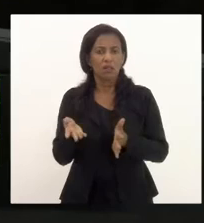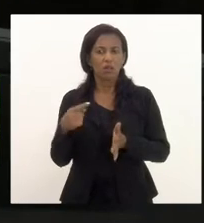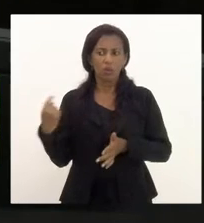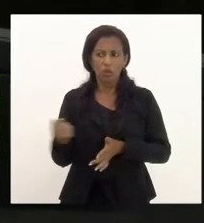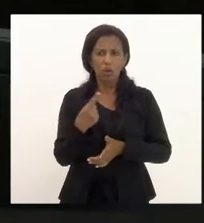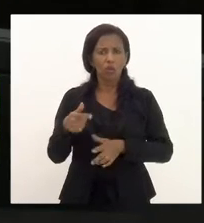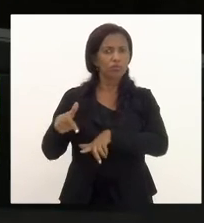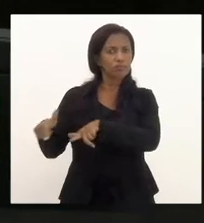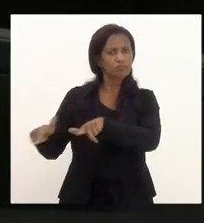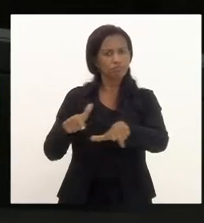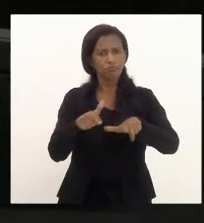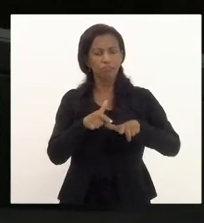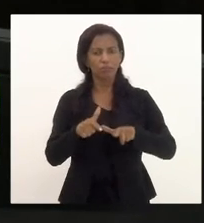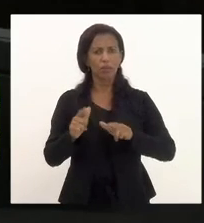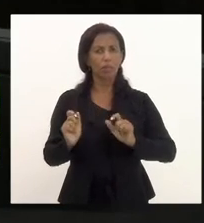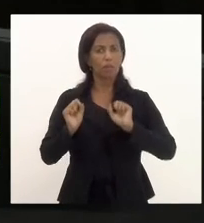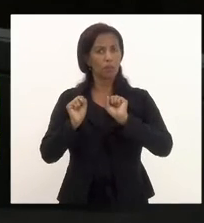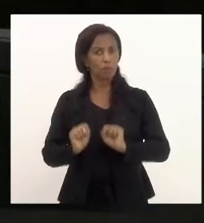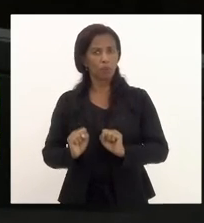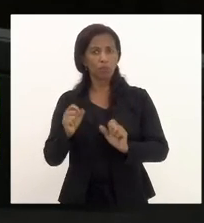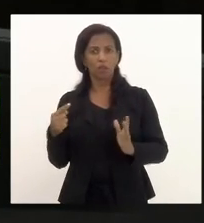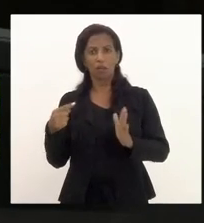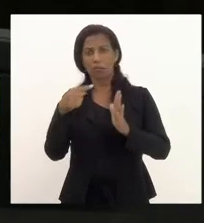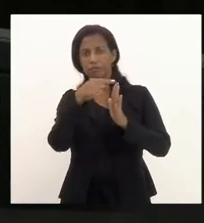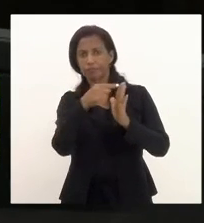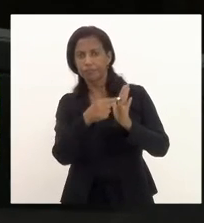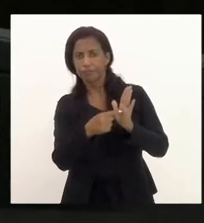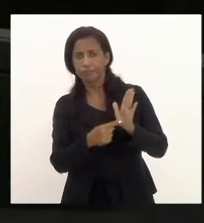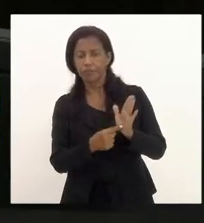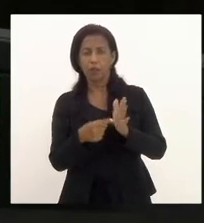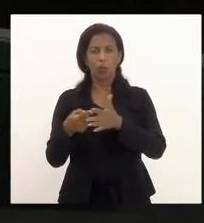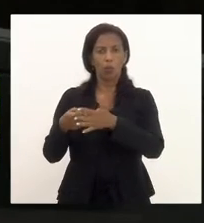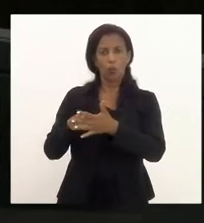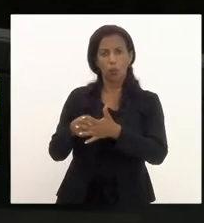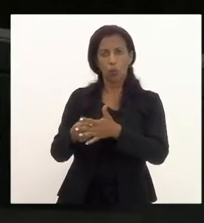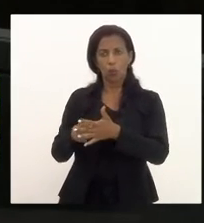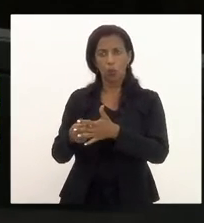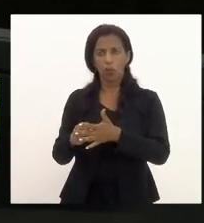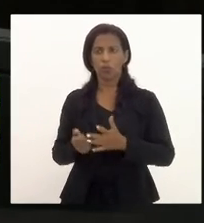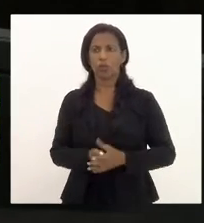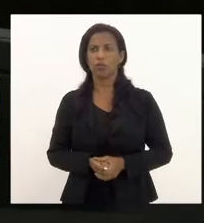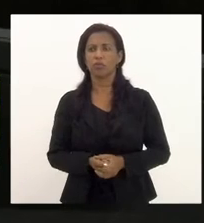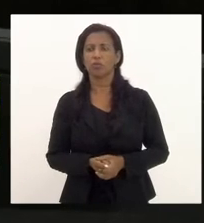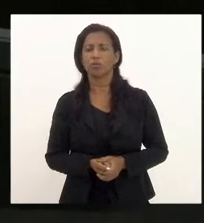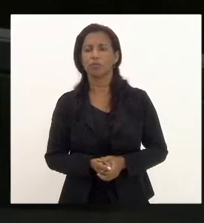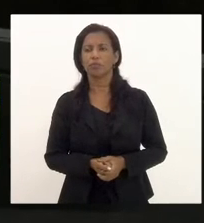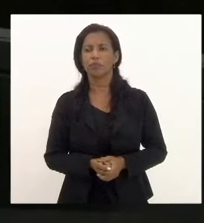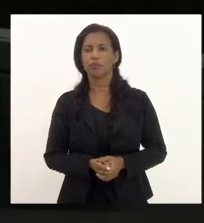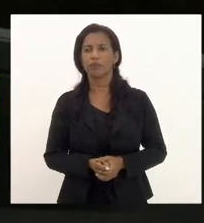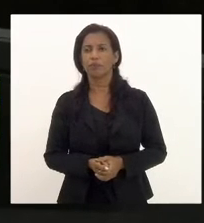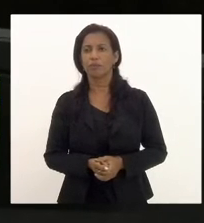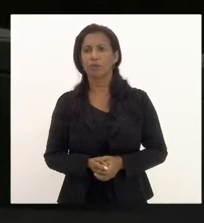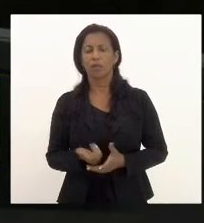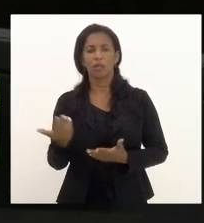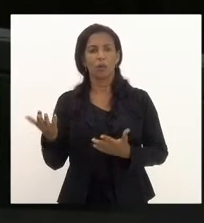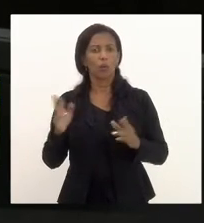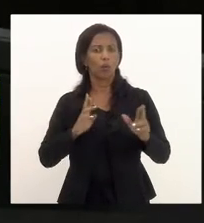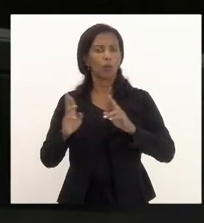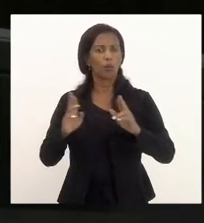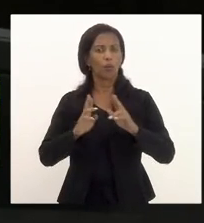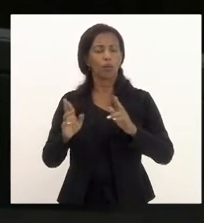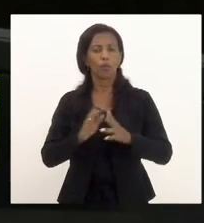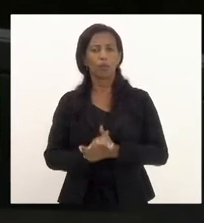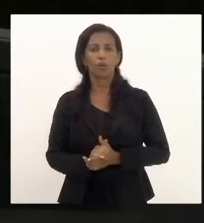fazendo todo o trabalho para poder identificar para poder corrigir para poder fiscalizar e com relação